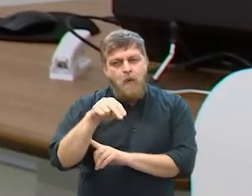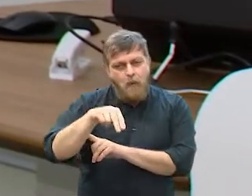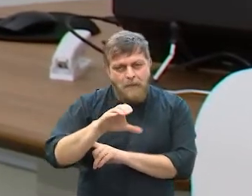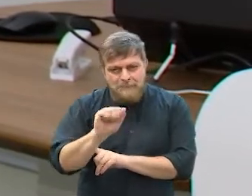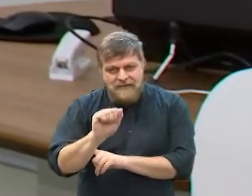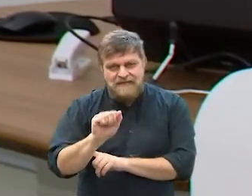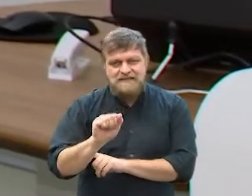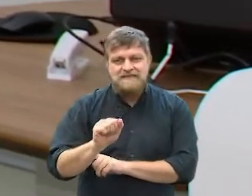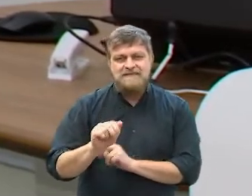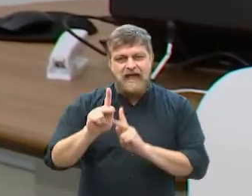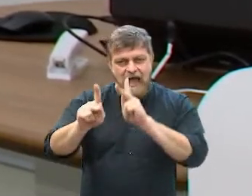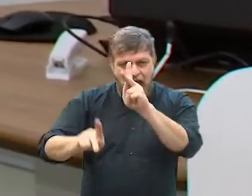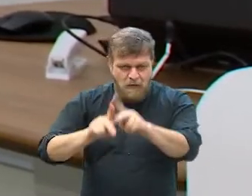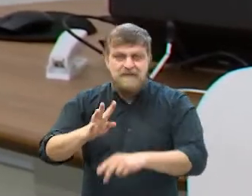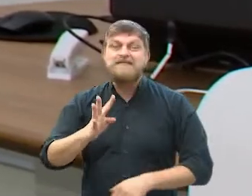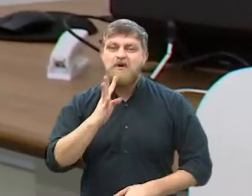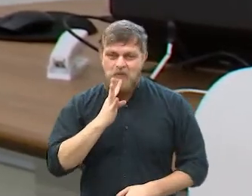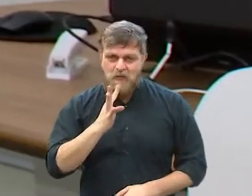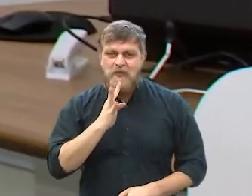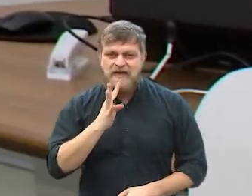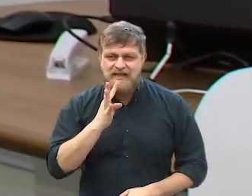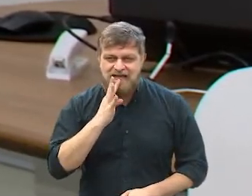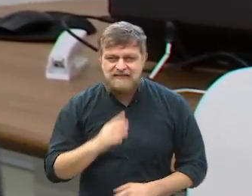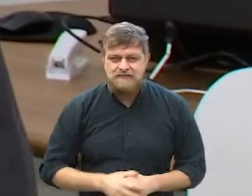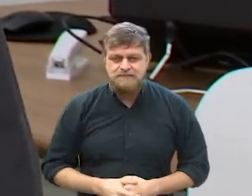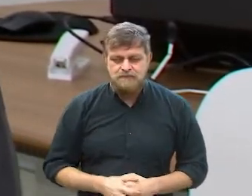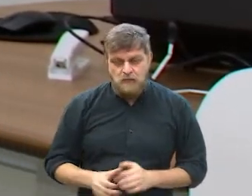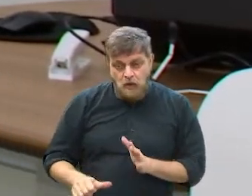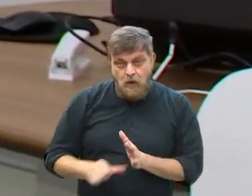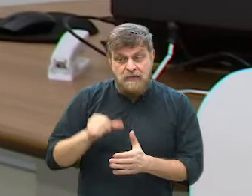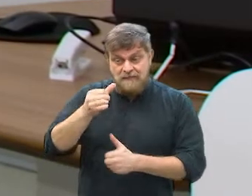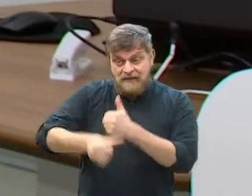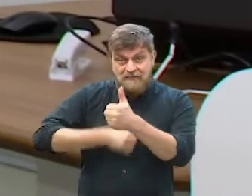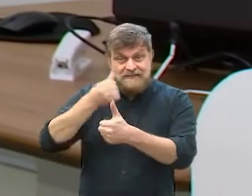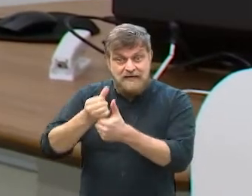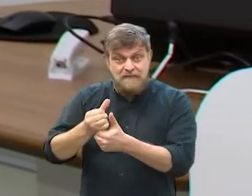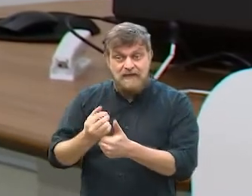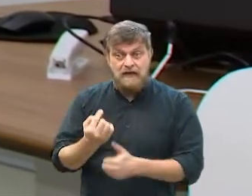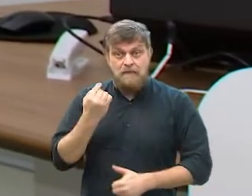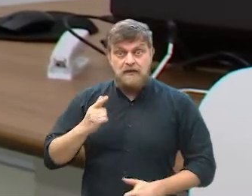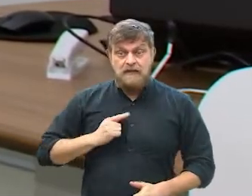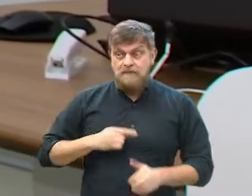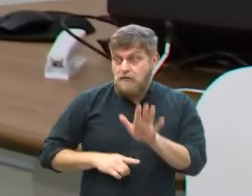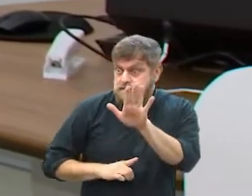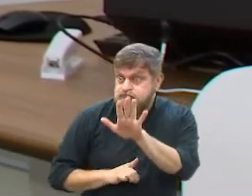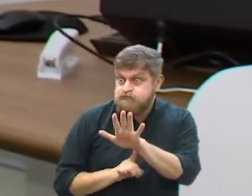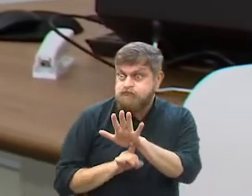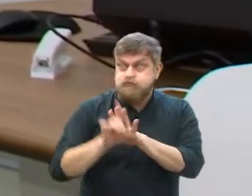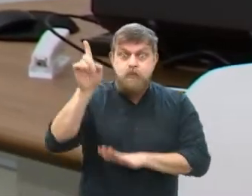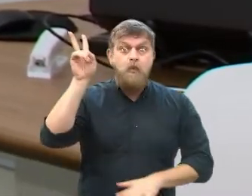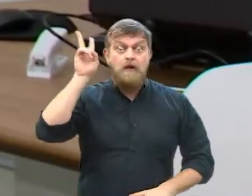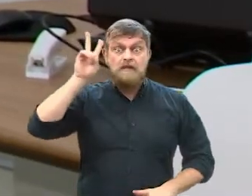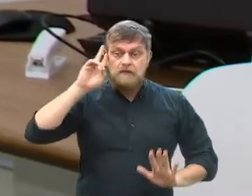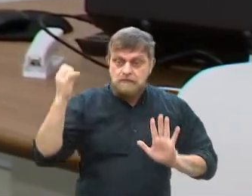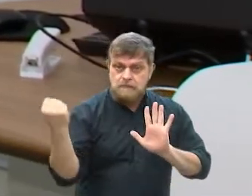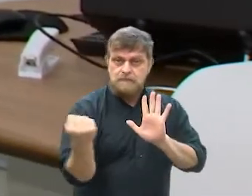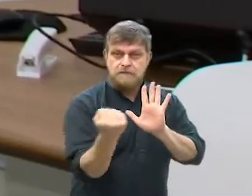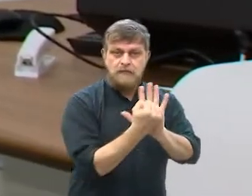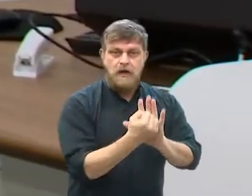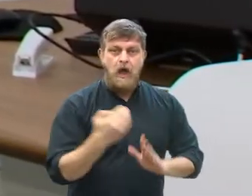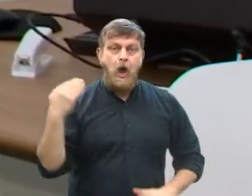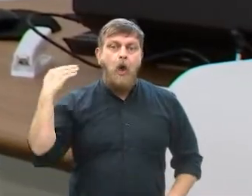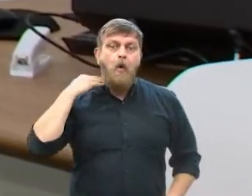da população. É o mais conhecido e no primeiro semestre, por incrível que pareça, a gente teve um recorde histórico desde que o Banco